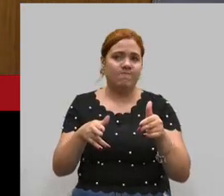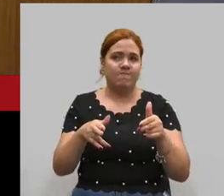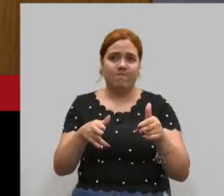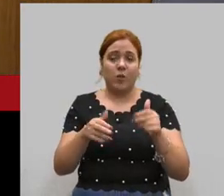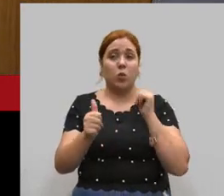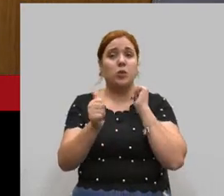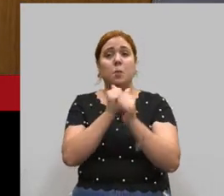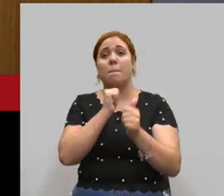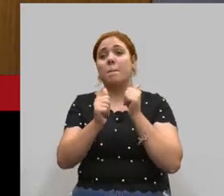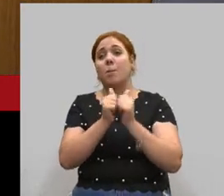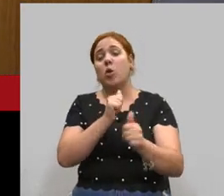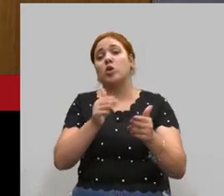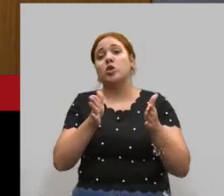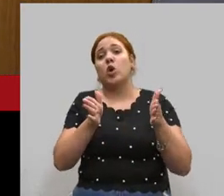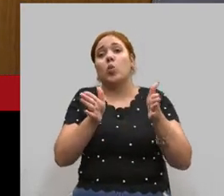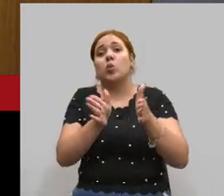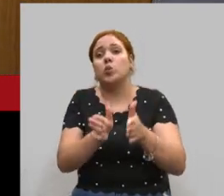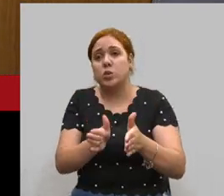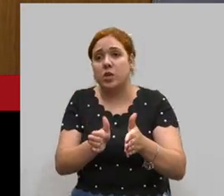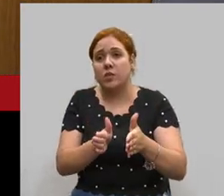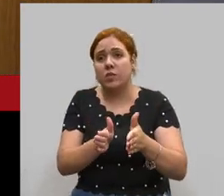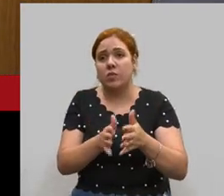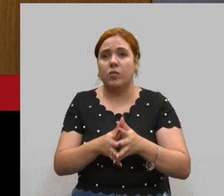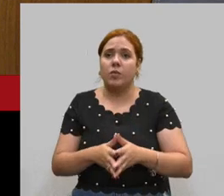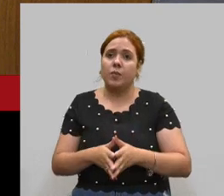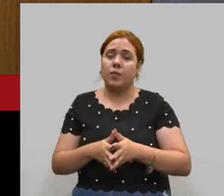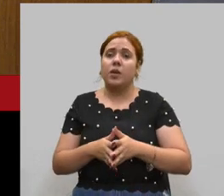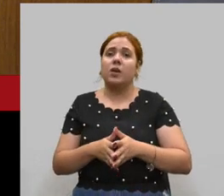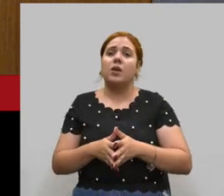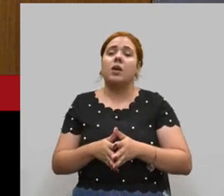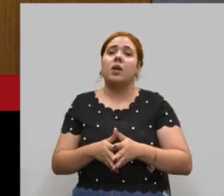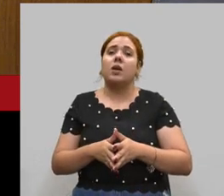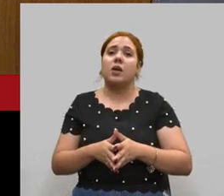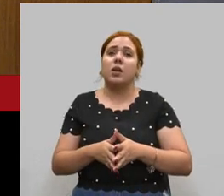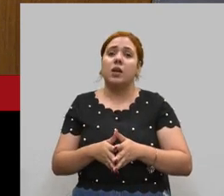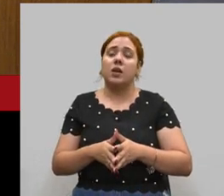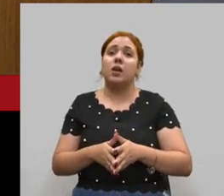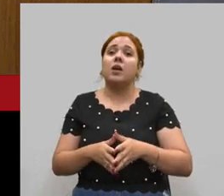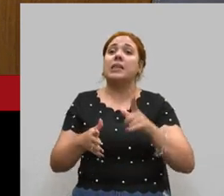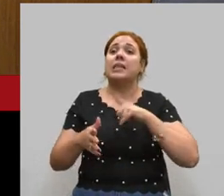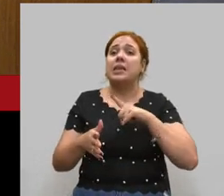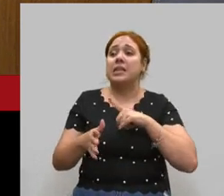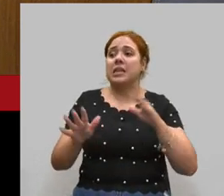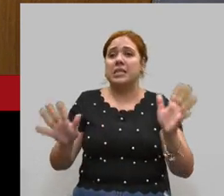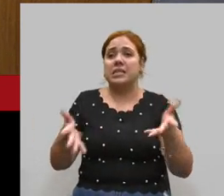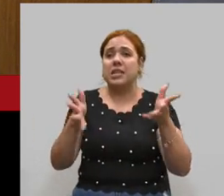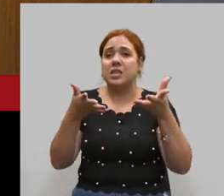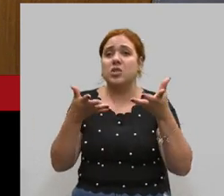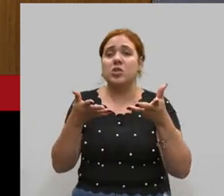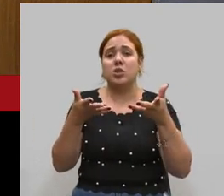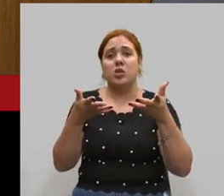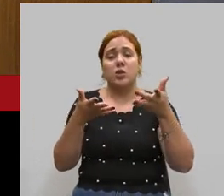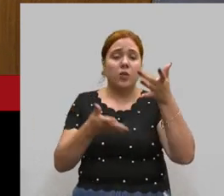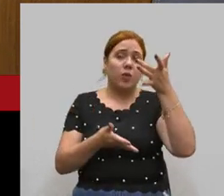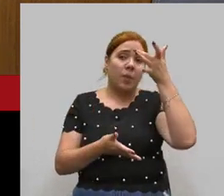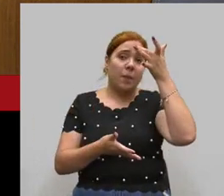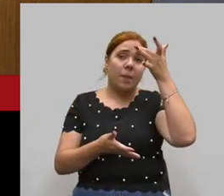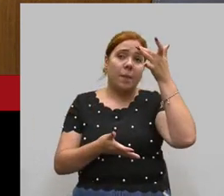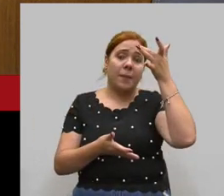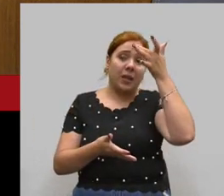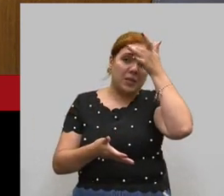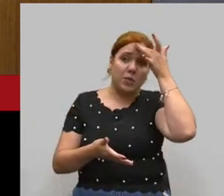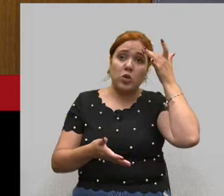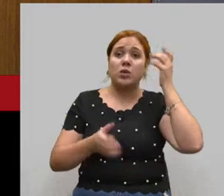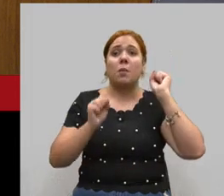inclusivo é uma prática que deveria eh ter esse incentivo o máximo para abrangir o maior